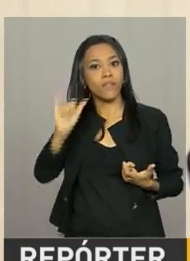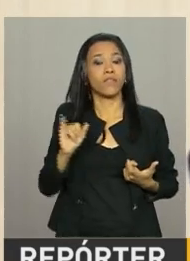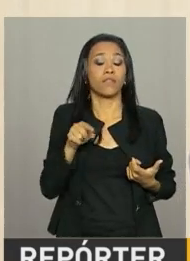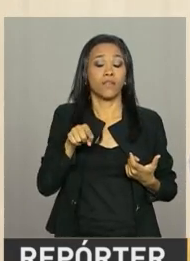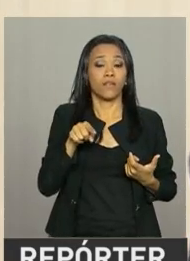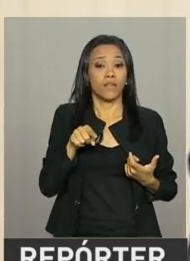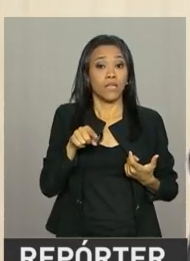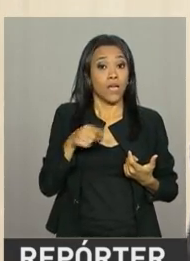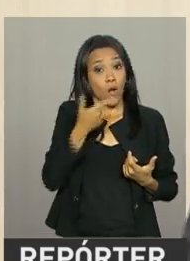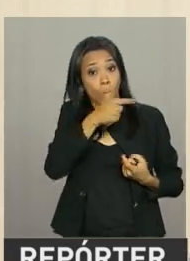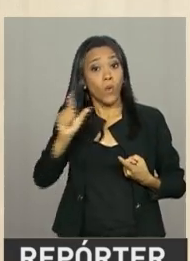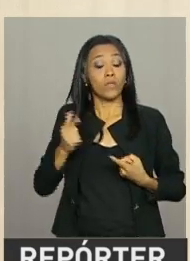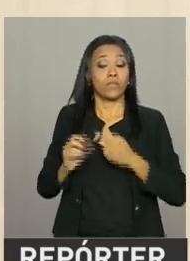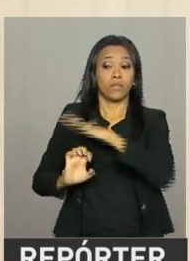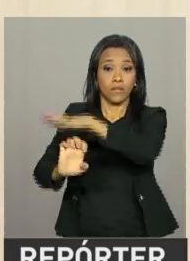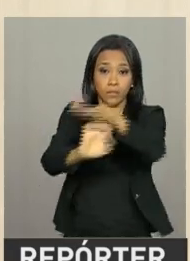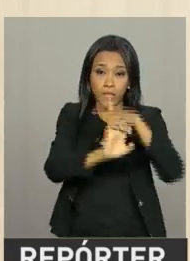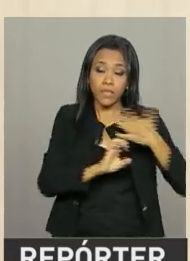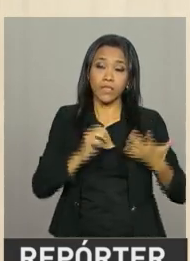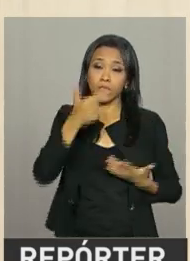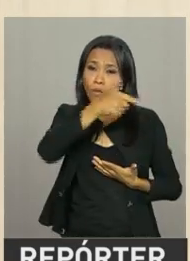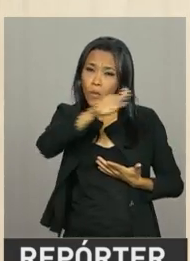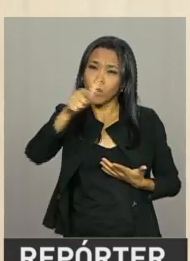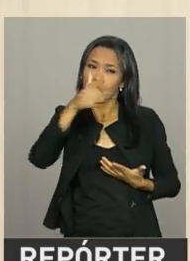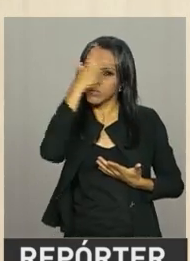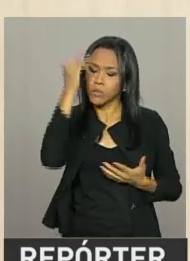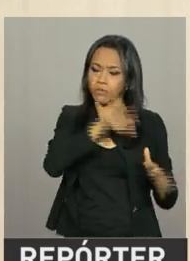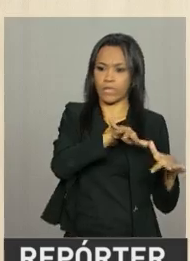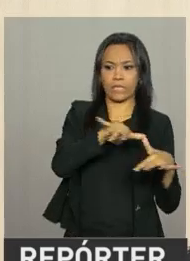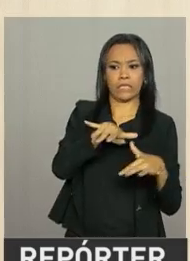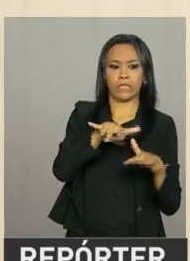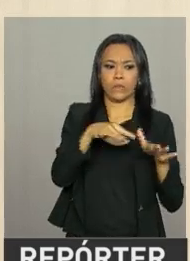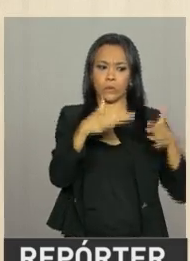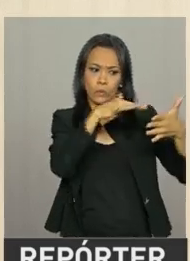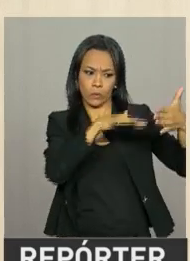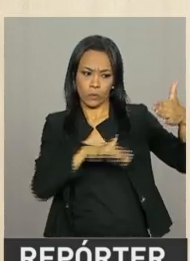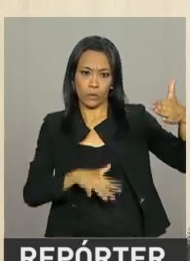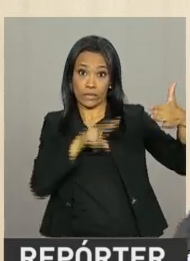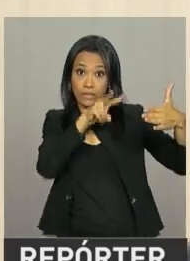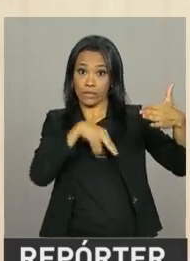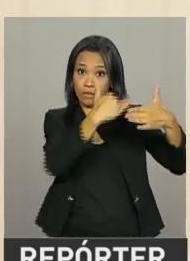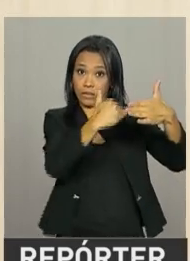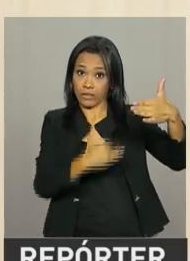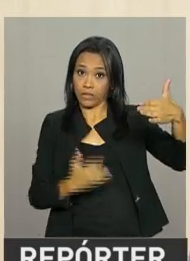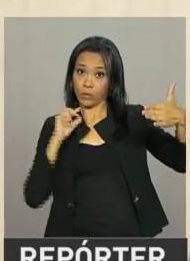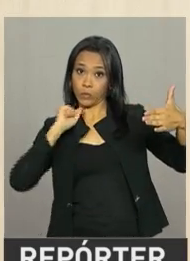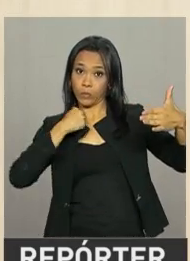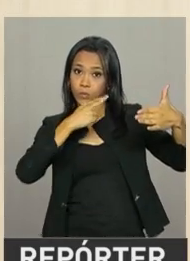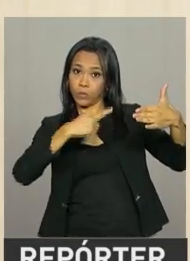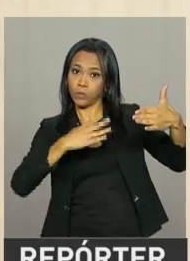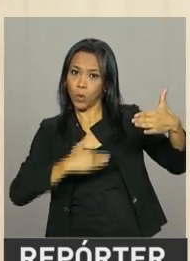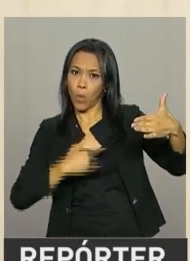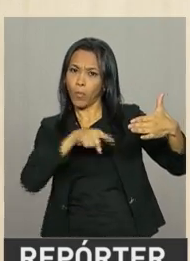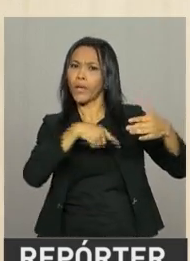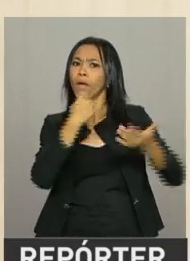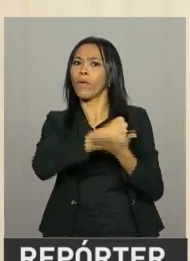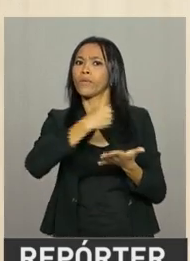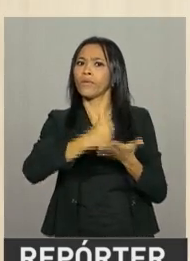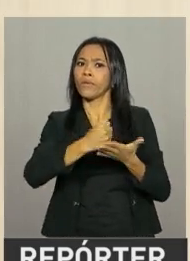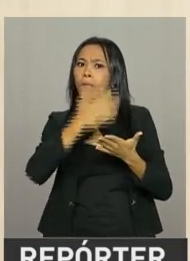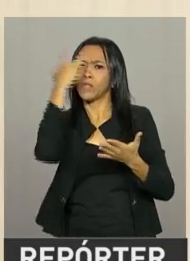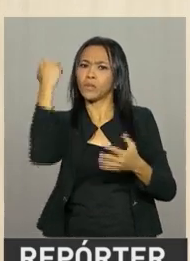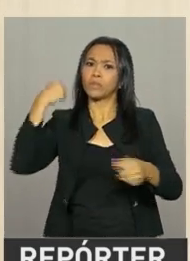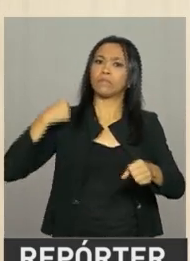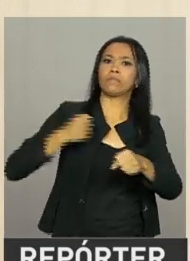outras empresas outros proprietários outras pessoas e repressão em relação àqueles é que praticaram